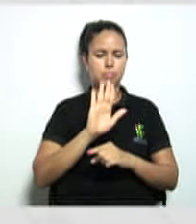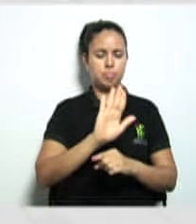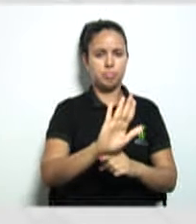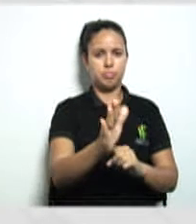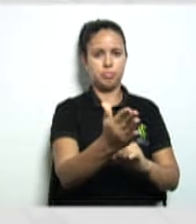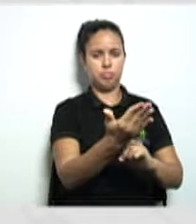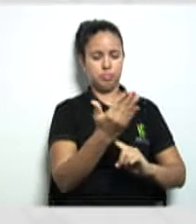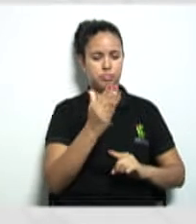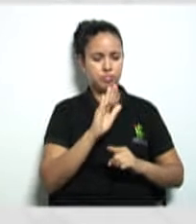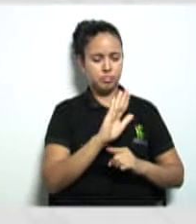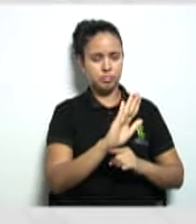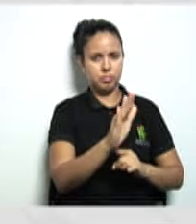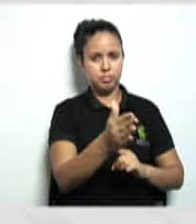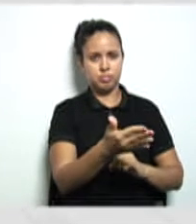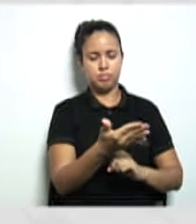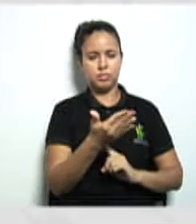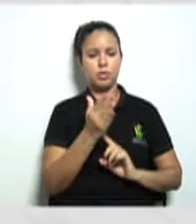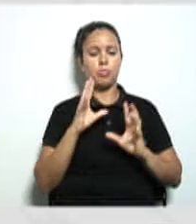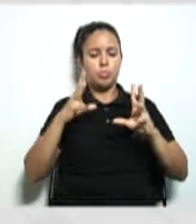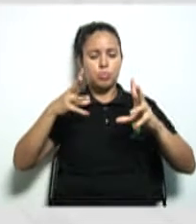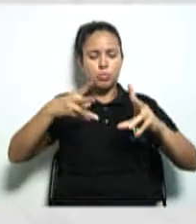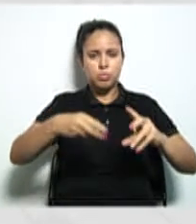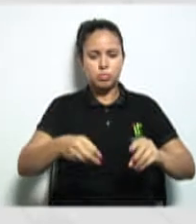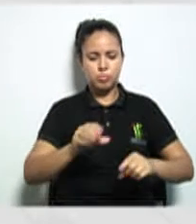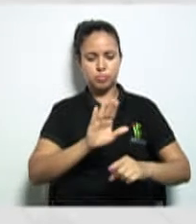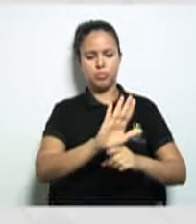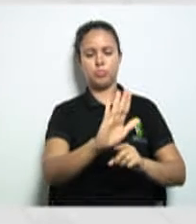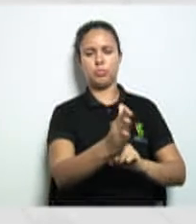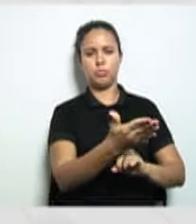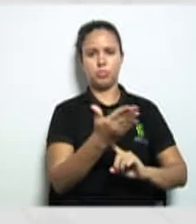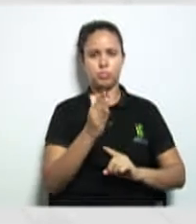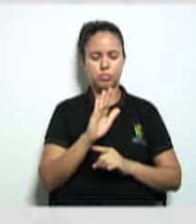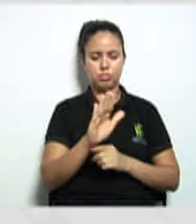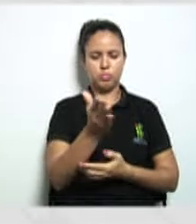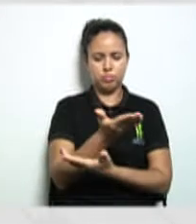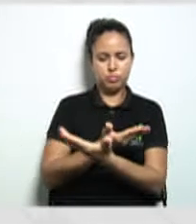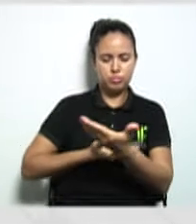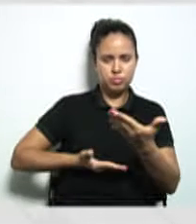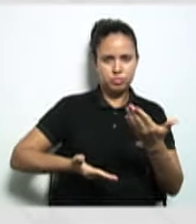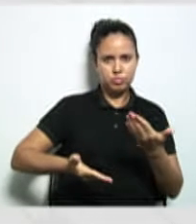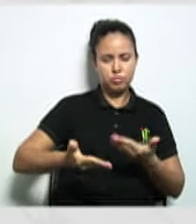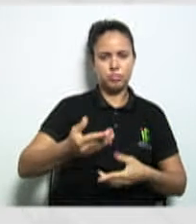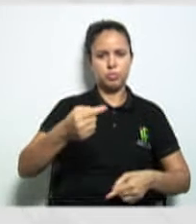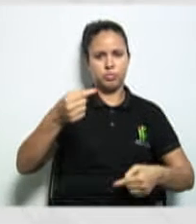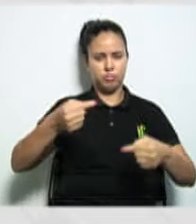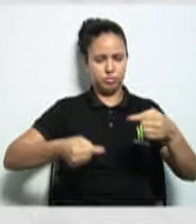mútua. Todos se ajudam. Democracia.